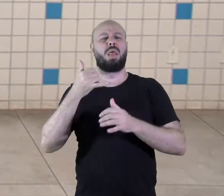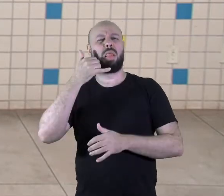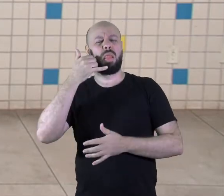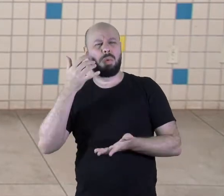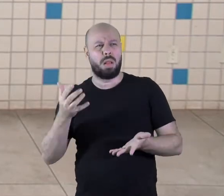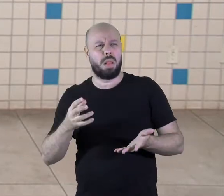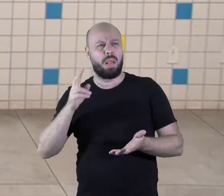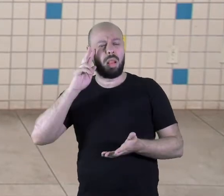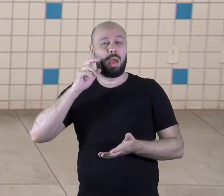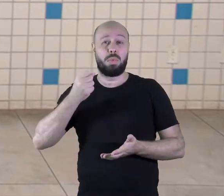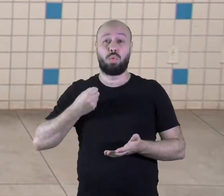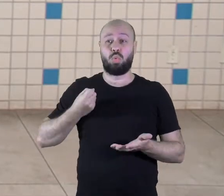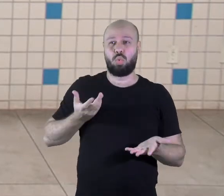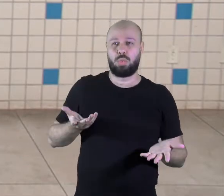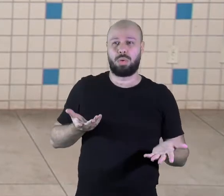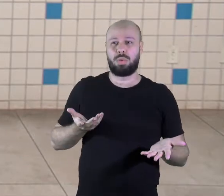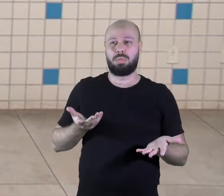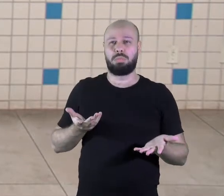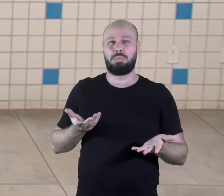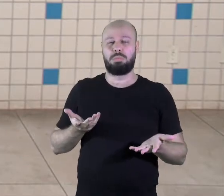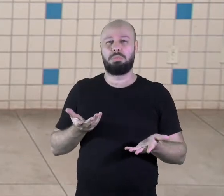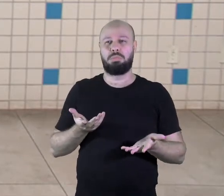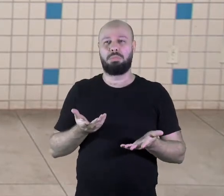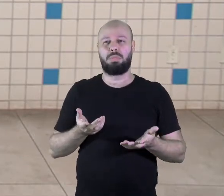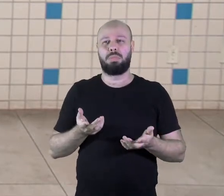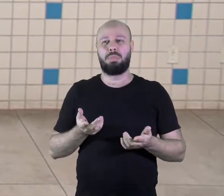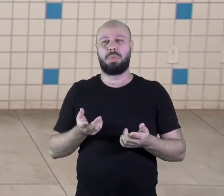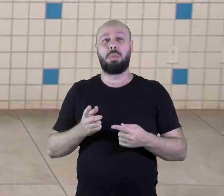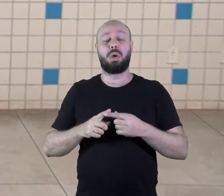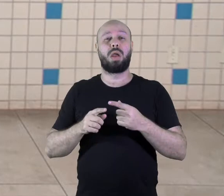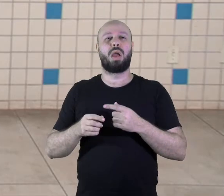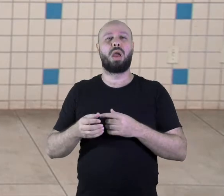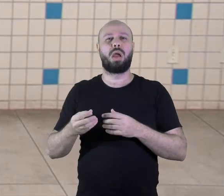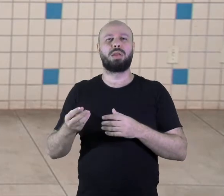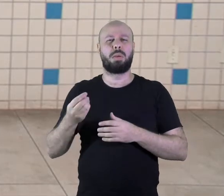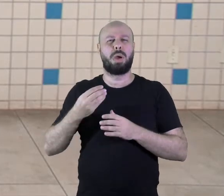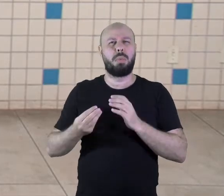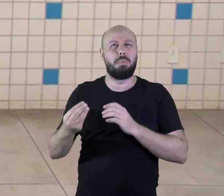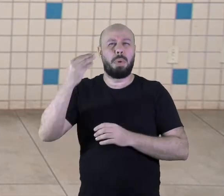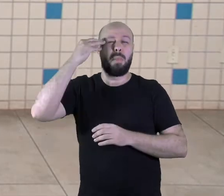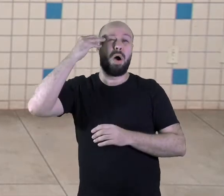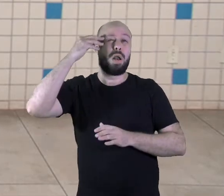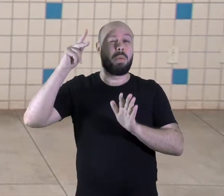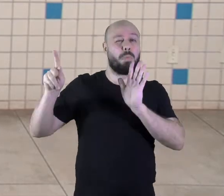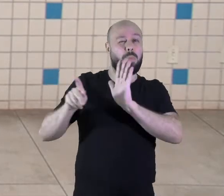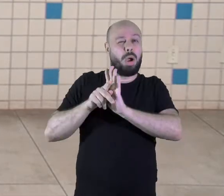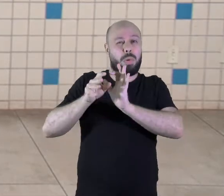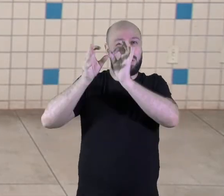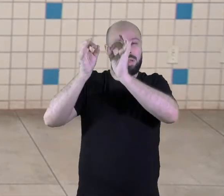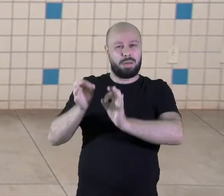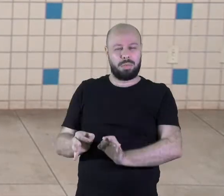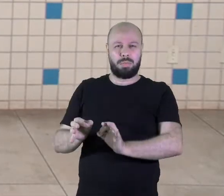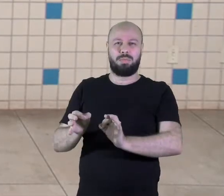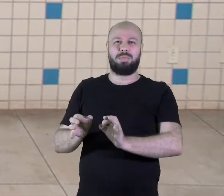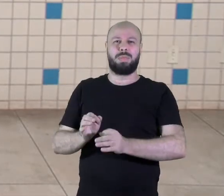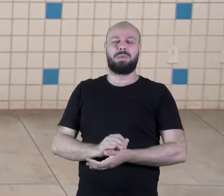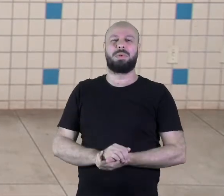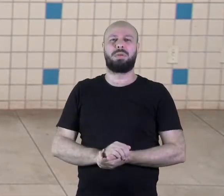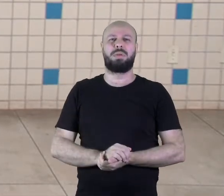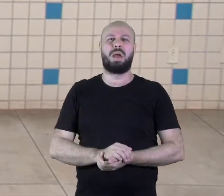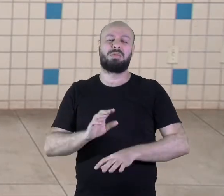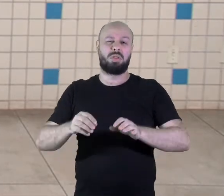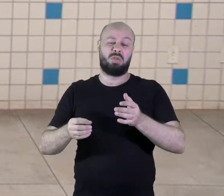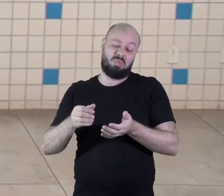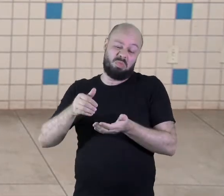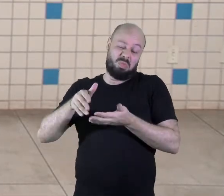primeiro telefone que ele teve, o número? Não, porque nós guardamos um tipo de memória que não é tão aproveitado. Bom,